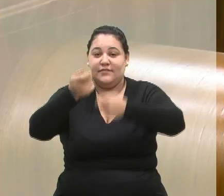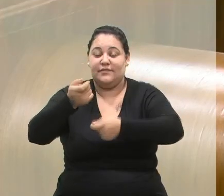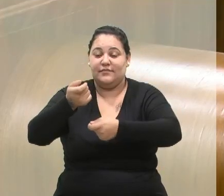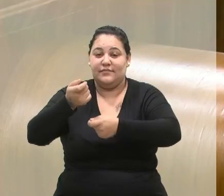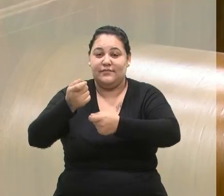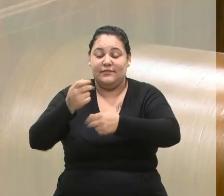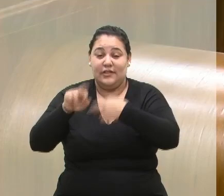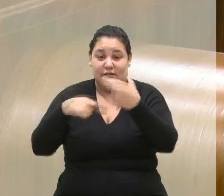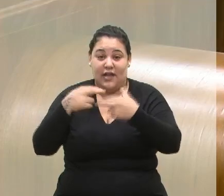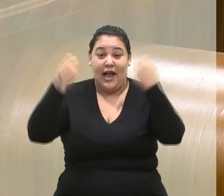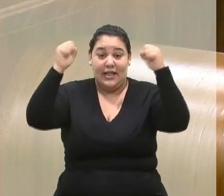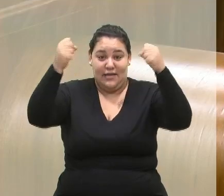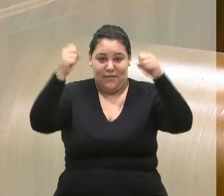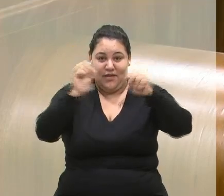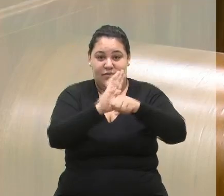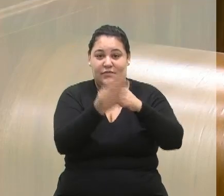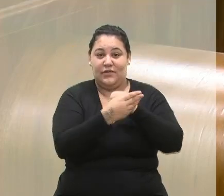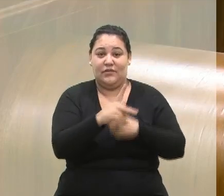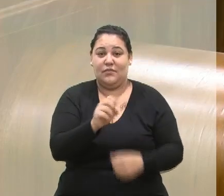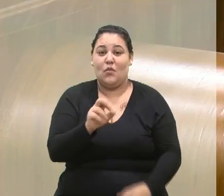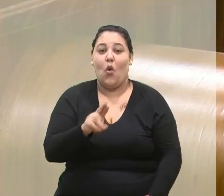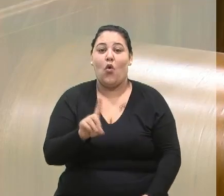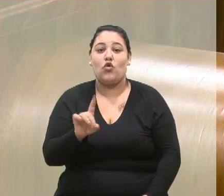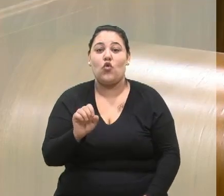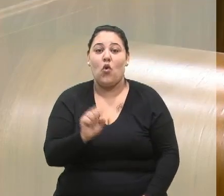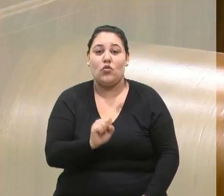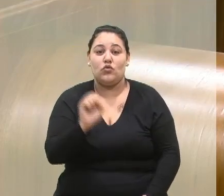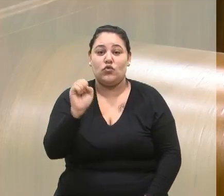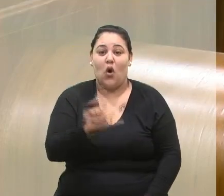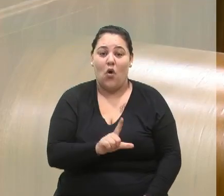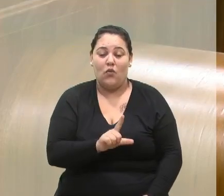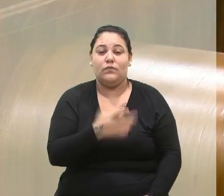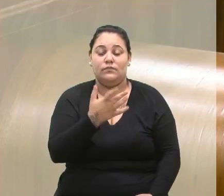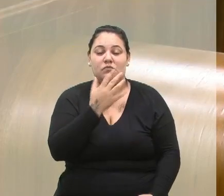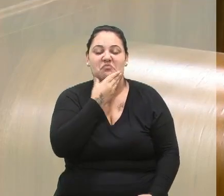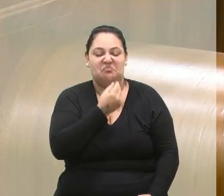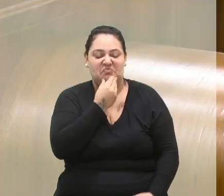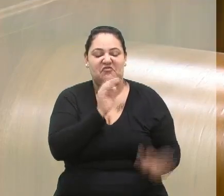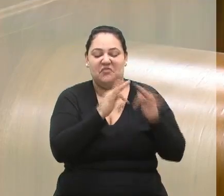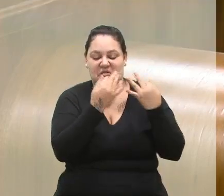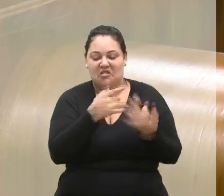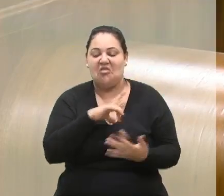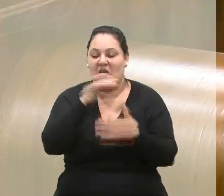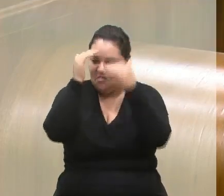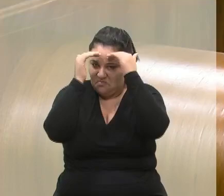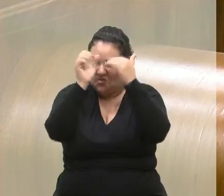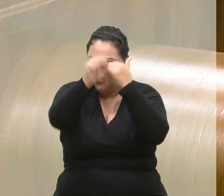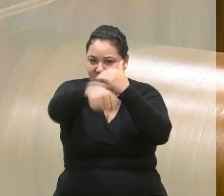Sol. Um homem de família, um homem que eu tenho muito respeito. E o senhor,